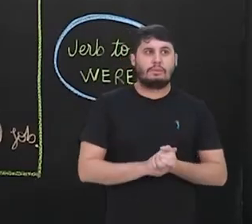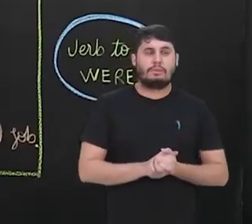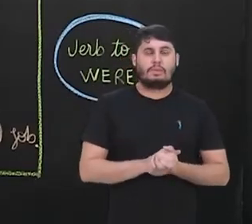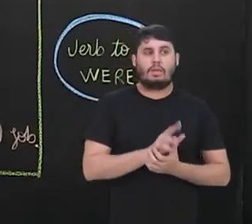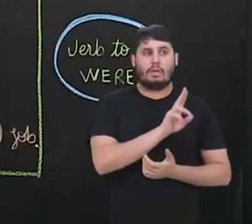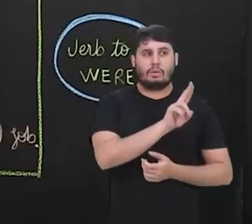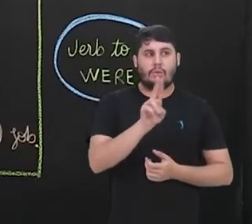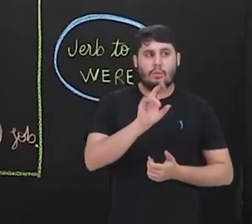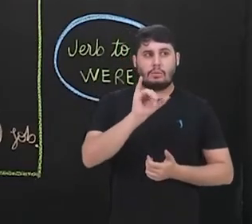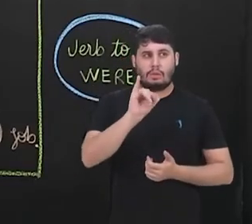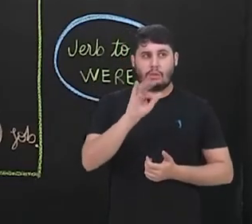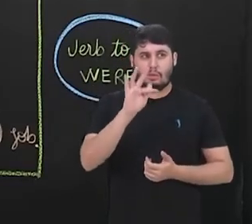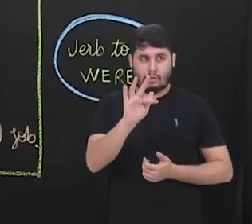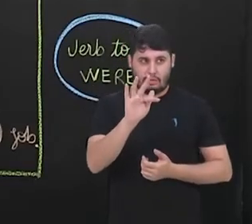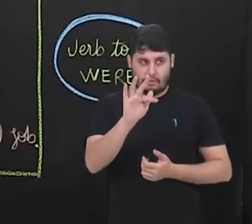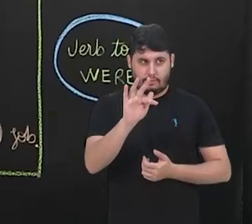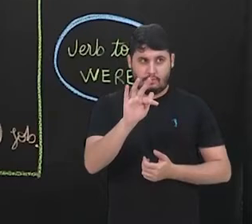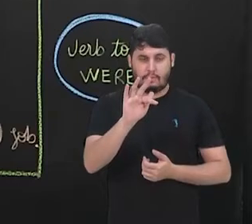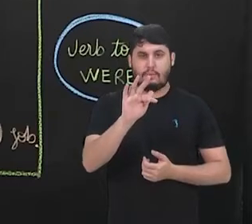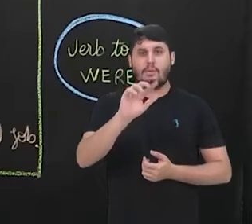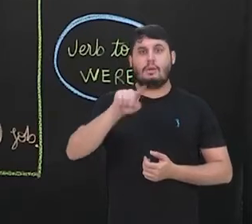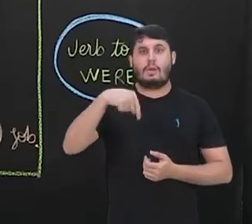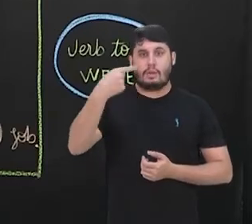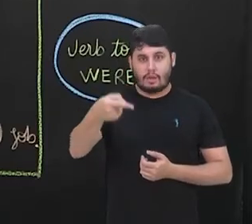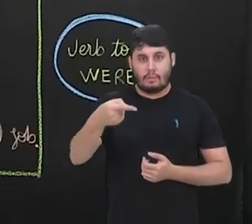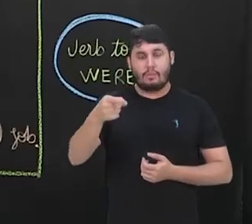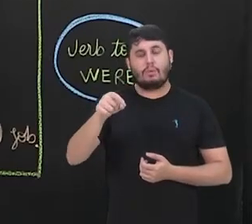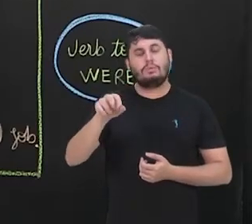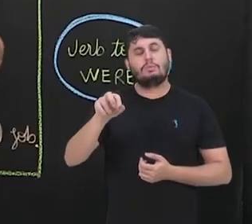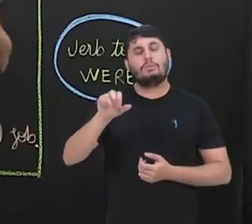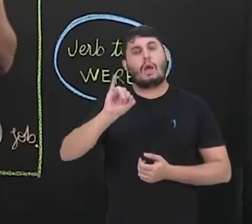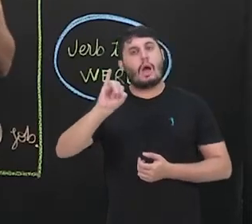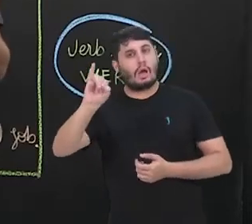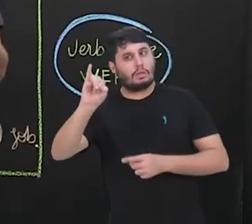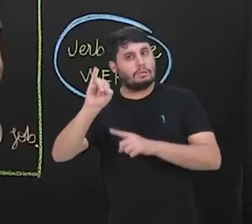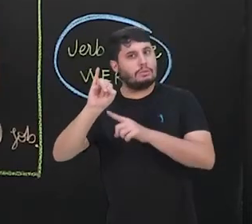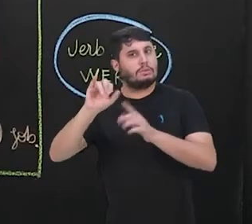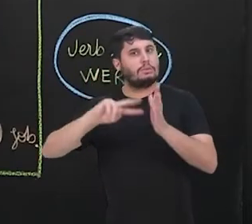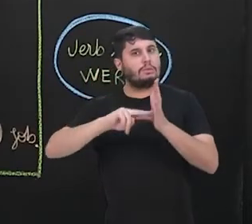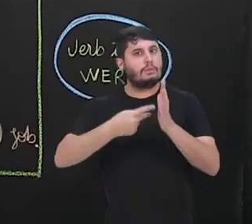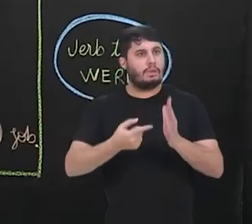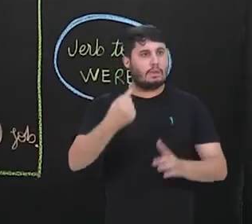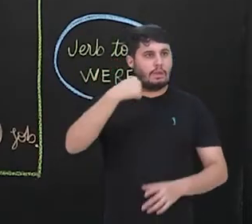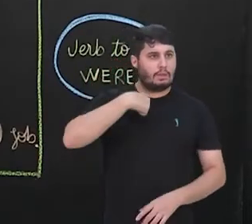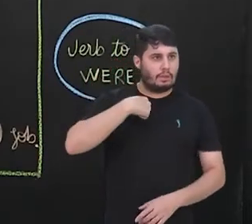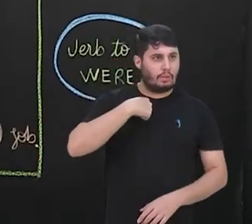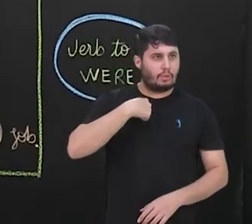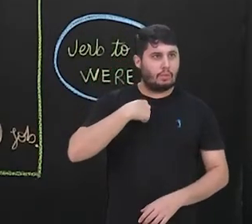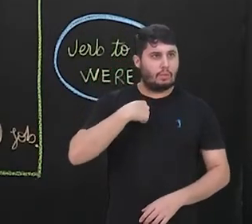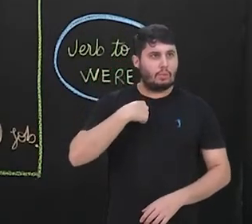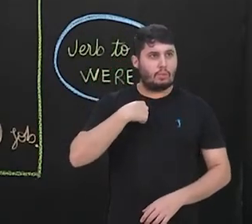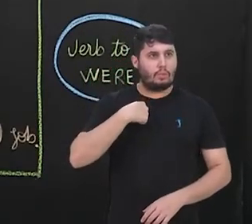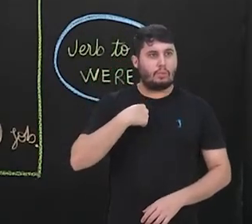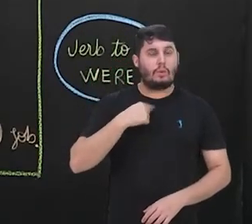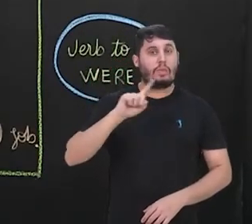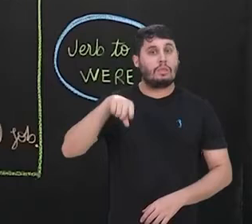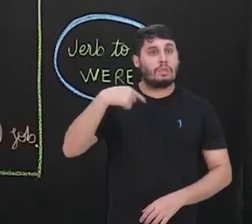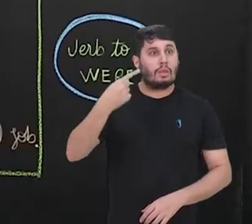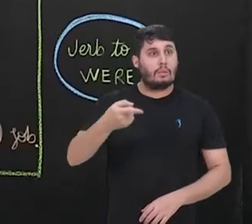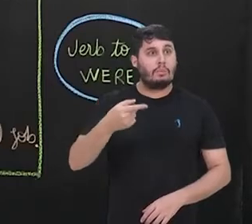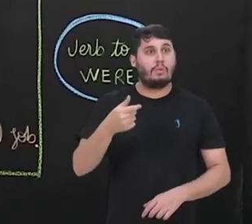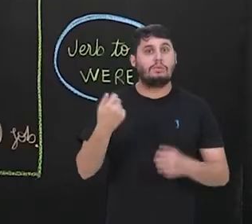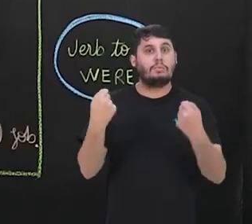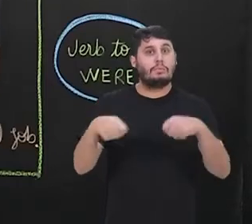a pessoa, no caso eu, e find, se eu. Depois da pessoa, do sujeito,